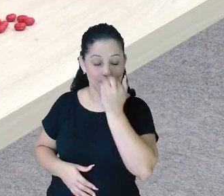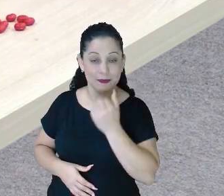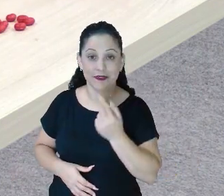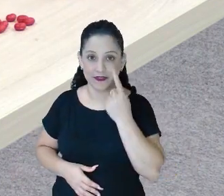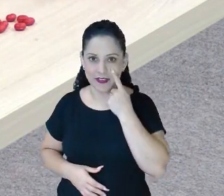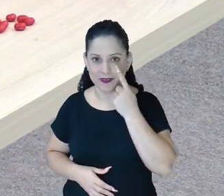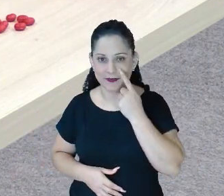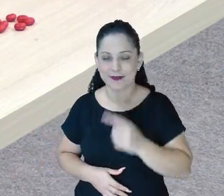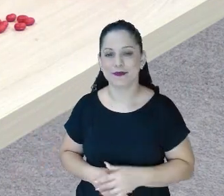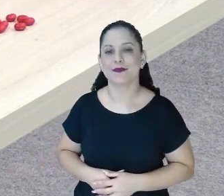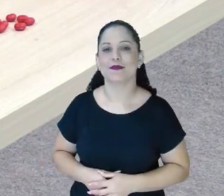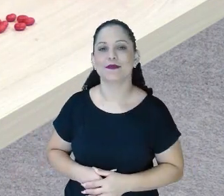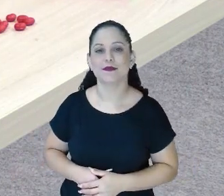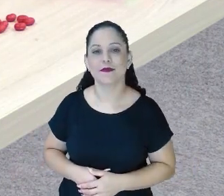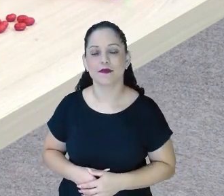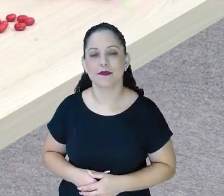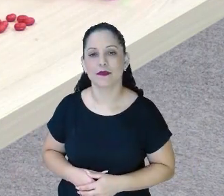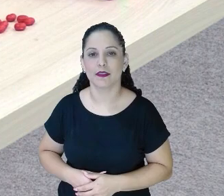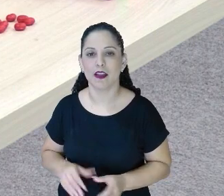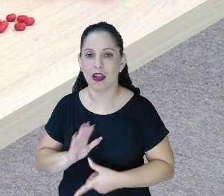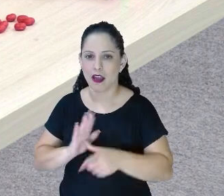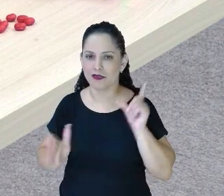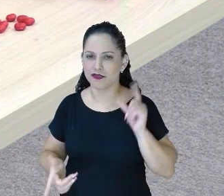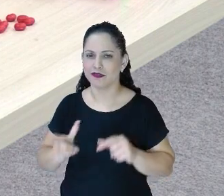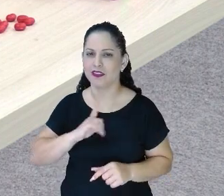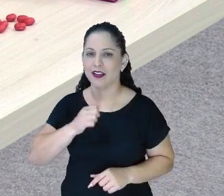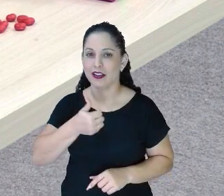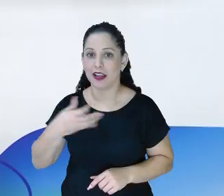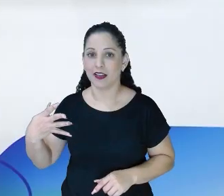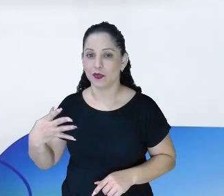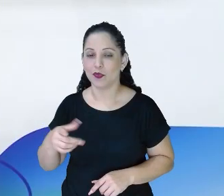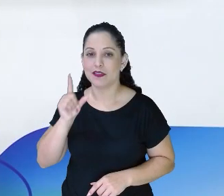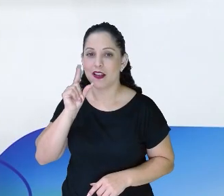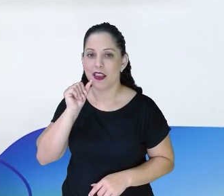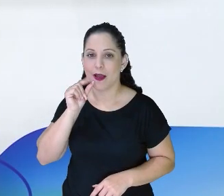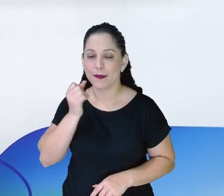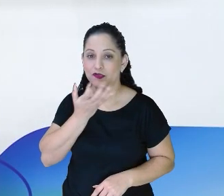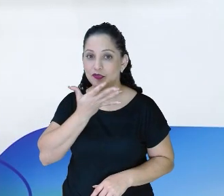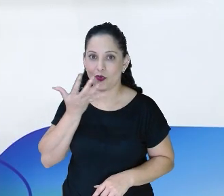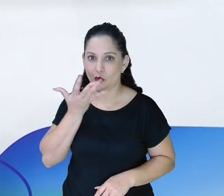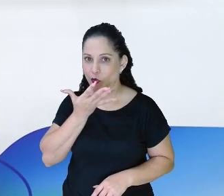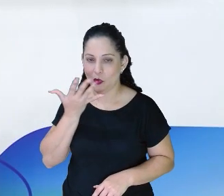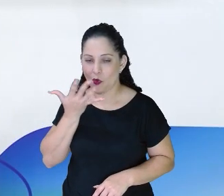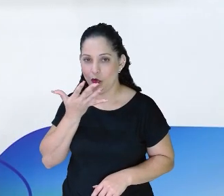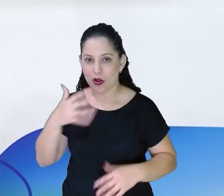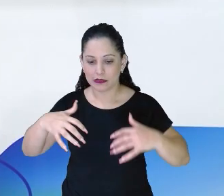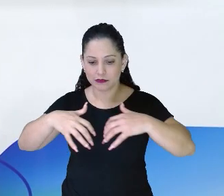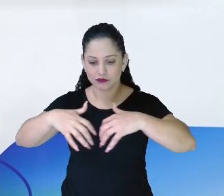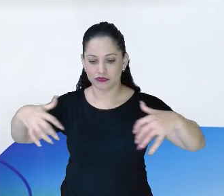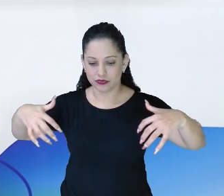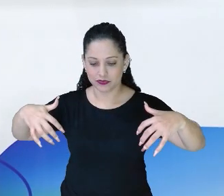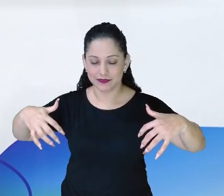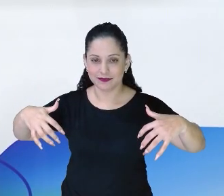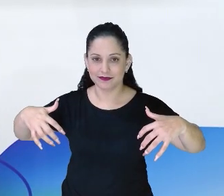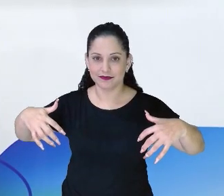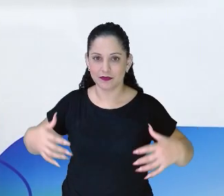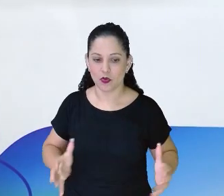Olha aqui. Eu tinha os meus 14 lápis divididos por